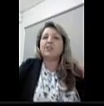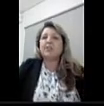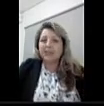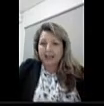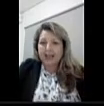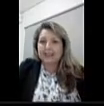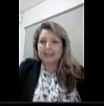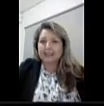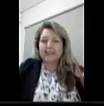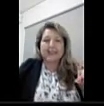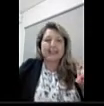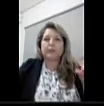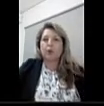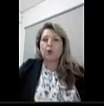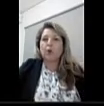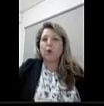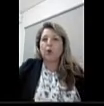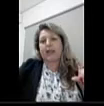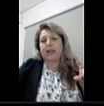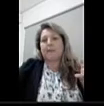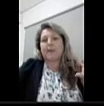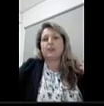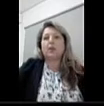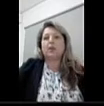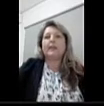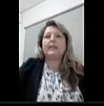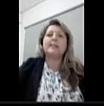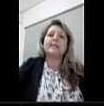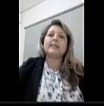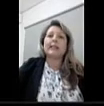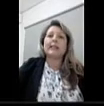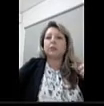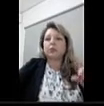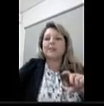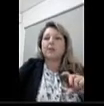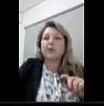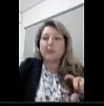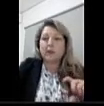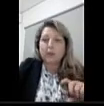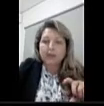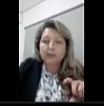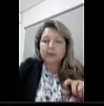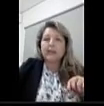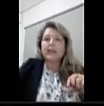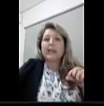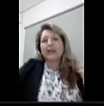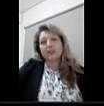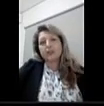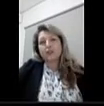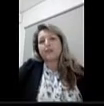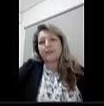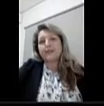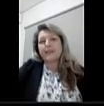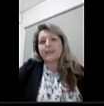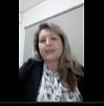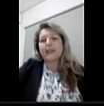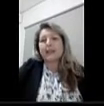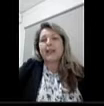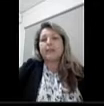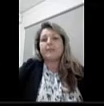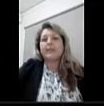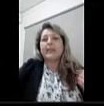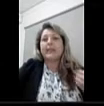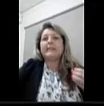página errada, ela trocou, era a página 45, ela anotou a 54, ela já não vai fazer essa